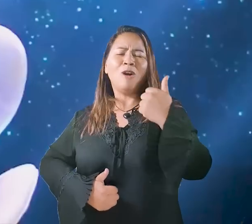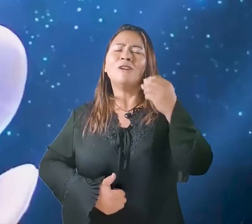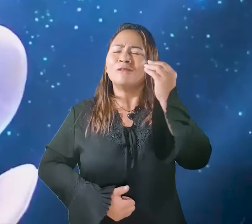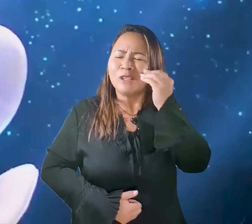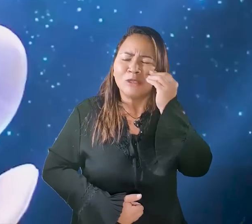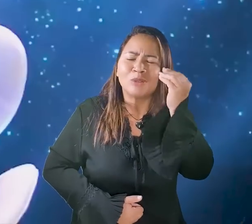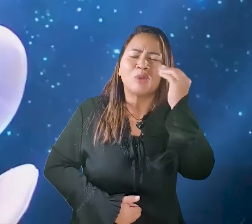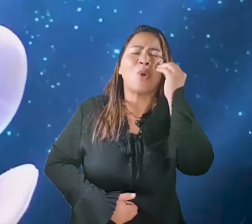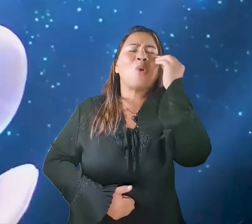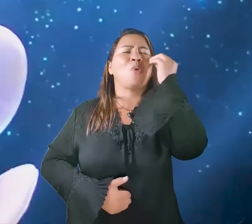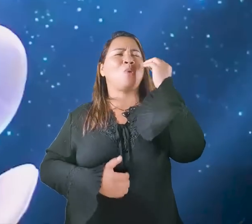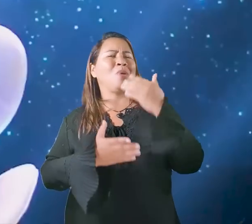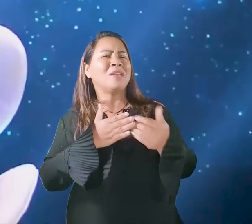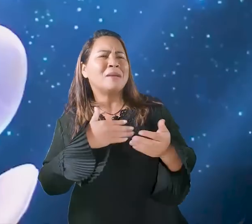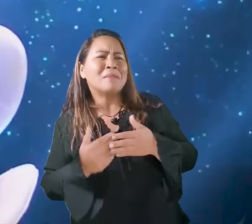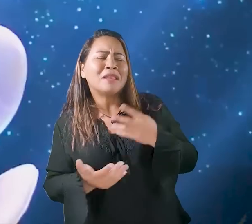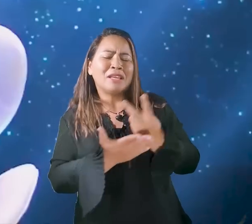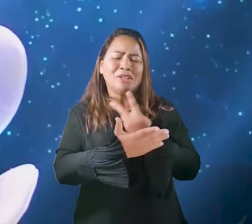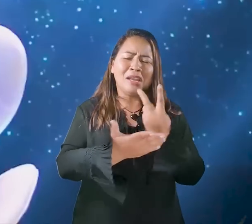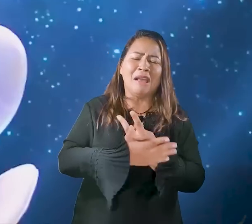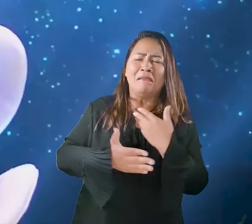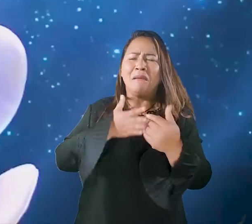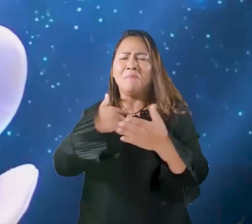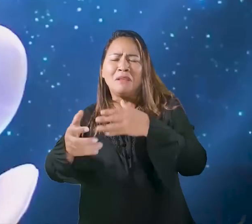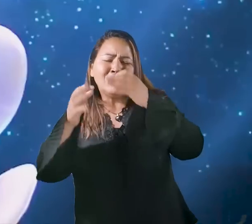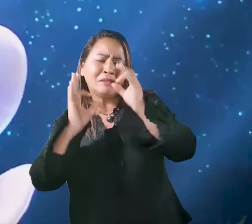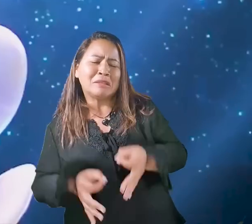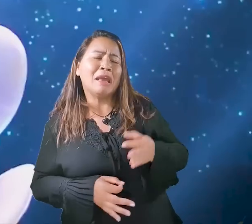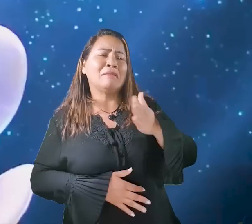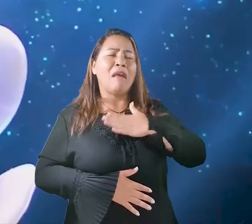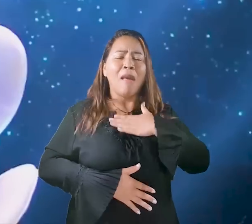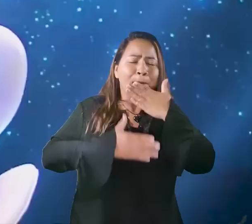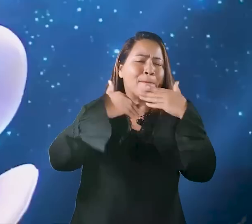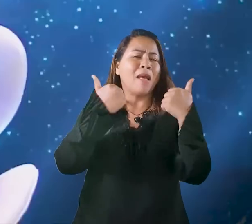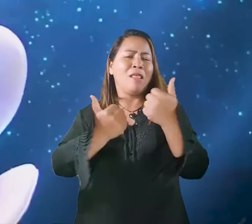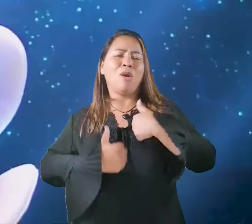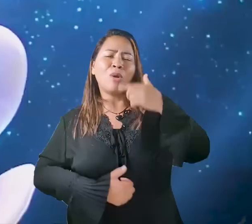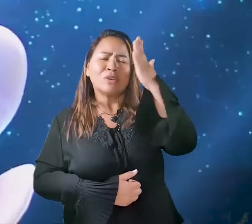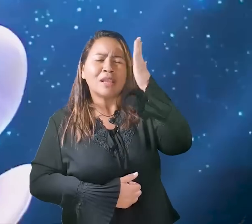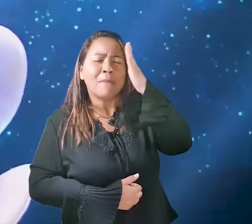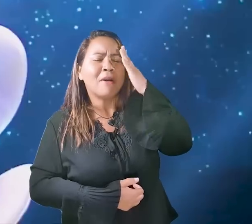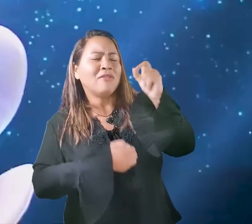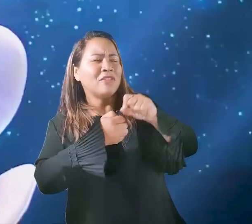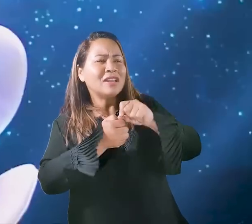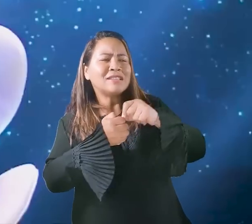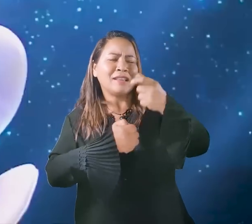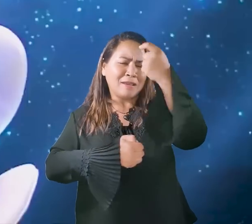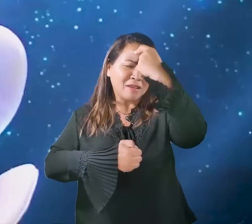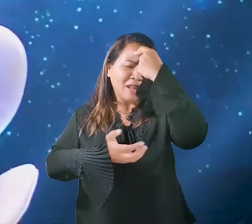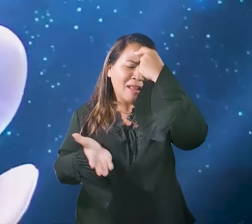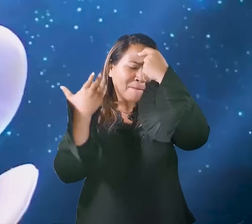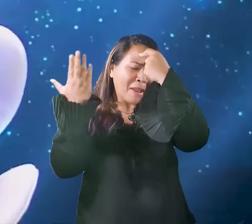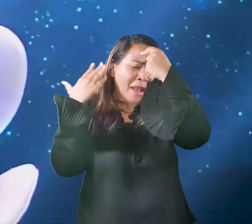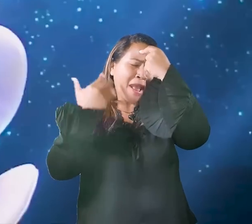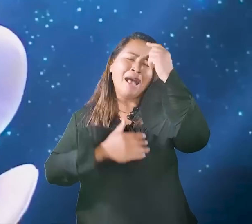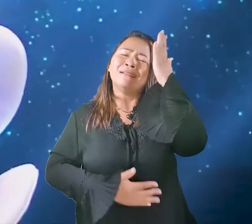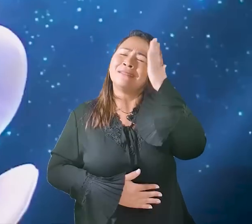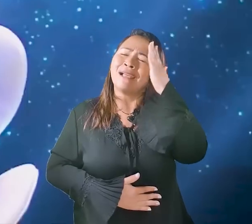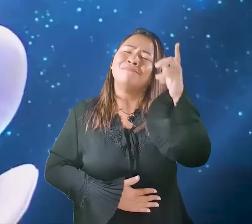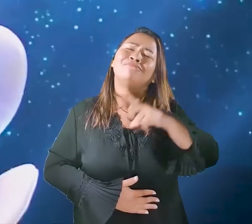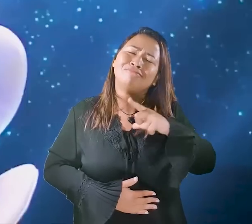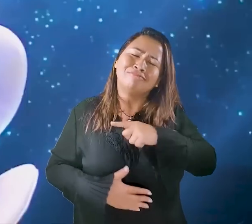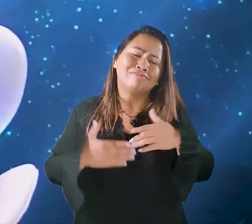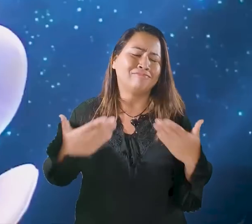acertando, era o melhor que você sabia fazer com a consciência que você tinha. Eu te perdoo tanto,